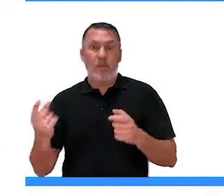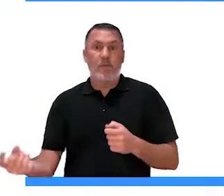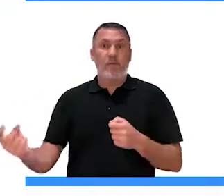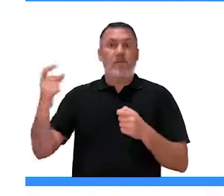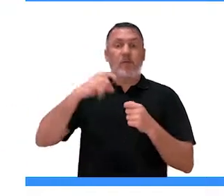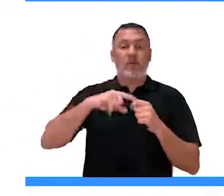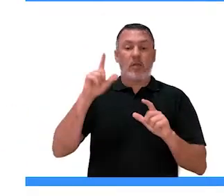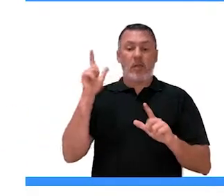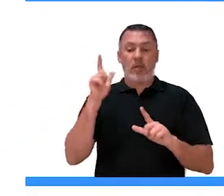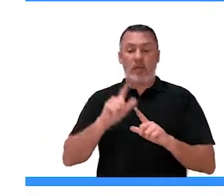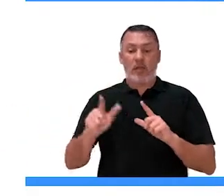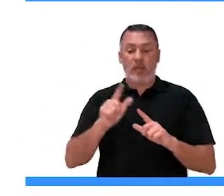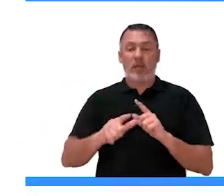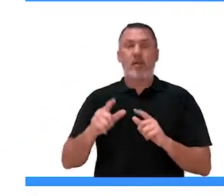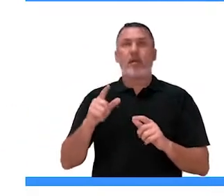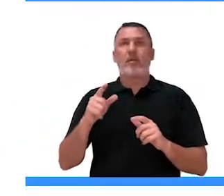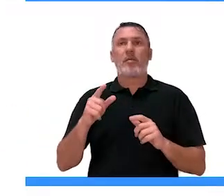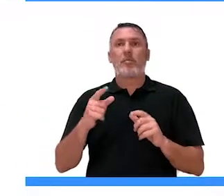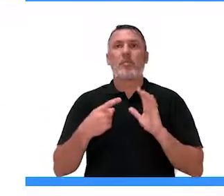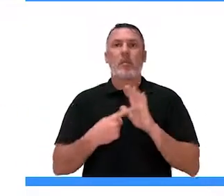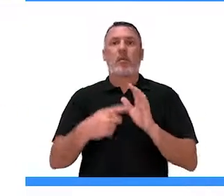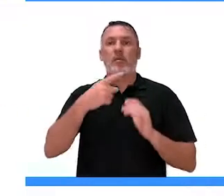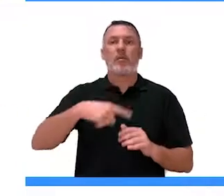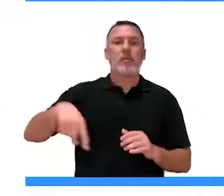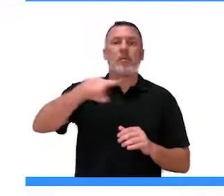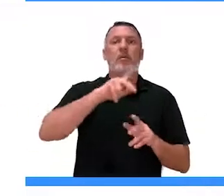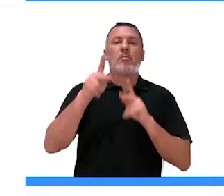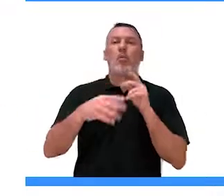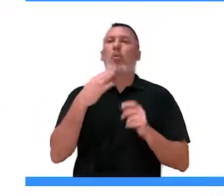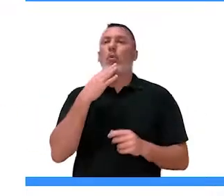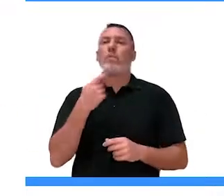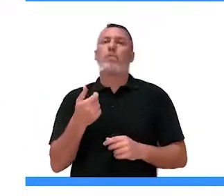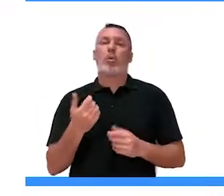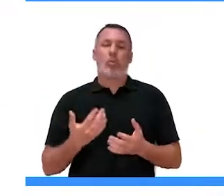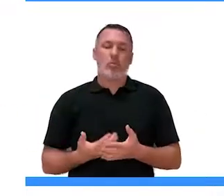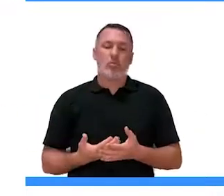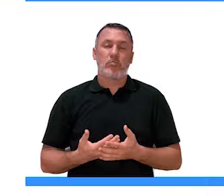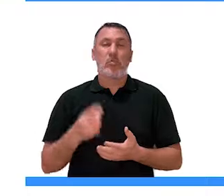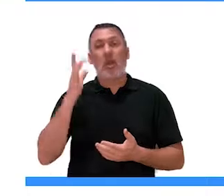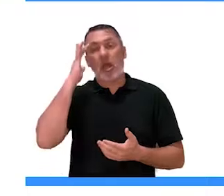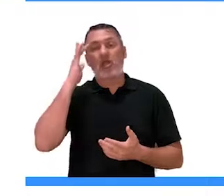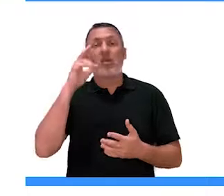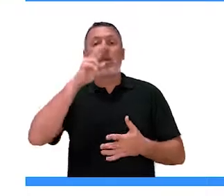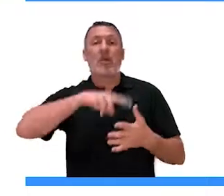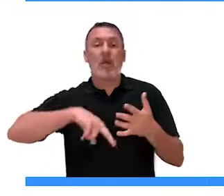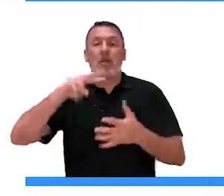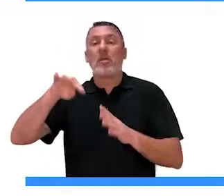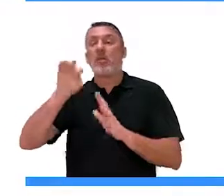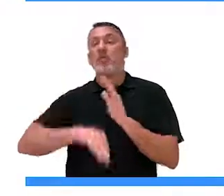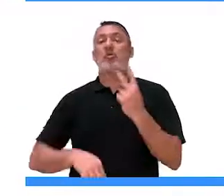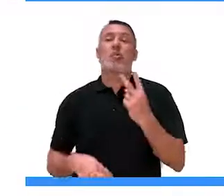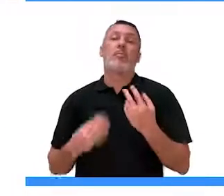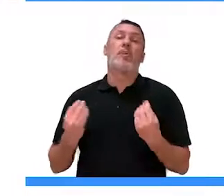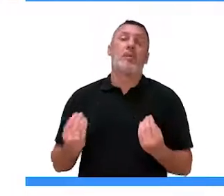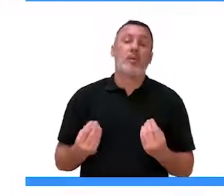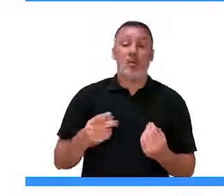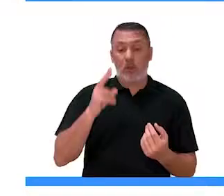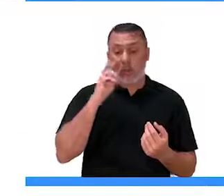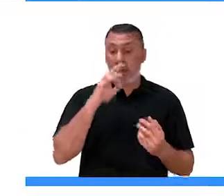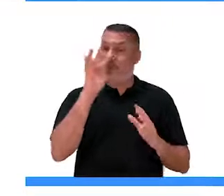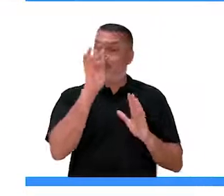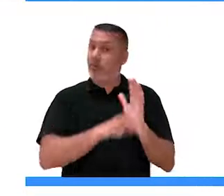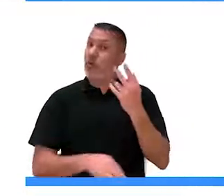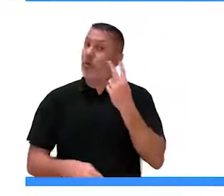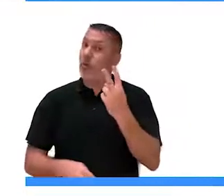resgate que a letra da canção promove de obras pouco conhecidas pelo público no país. E aí, a gente tem que observar